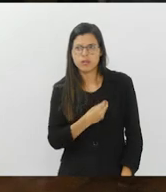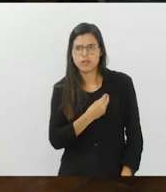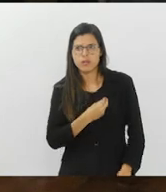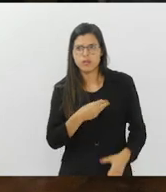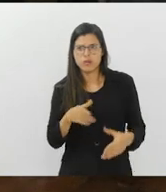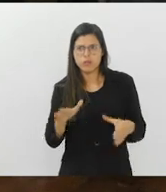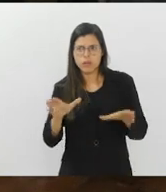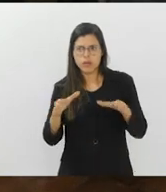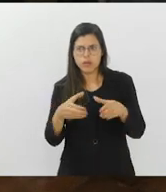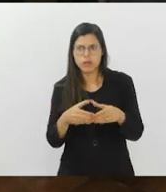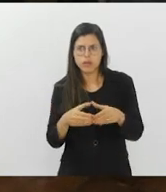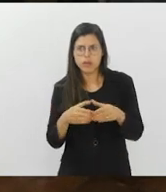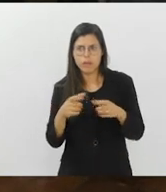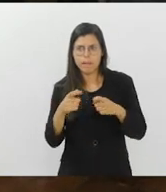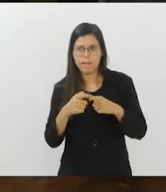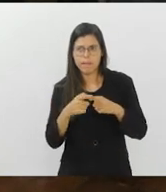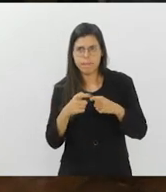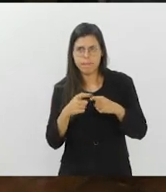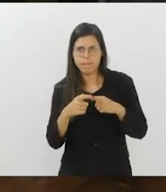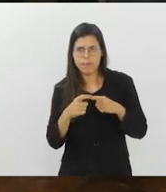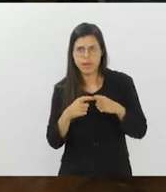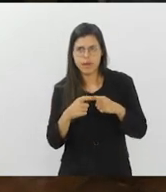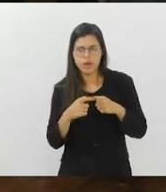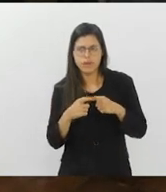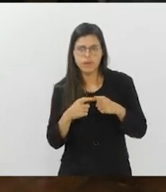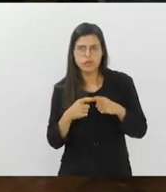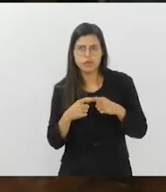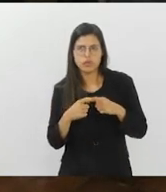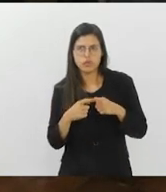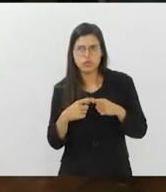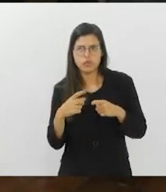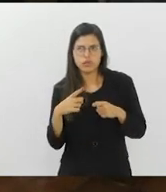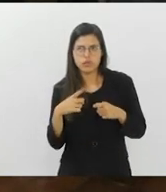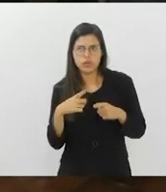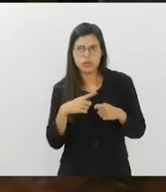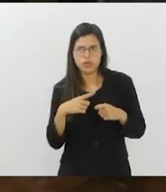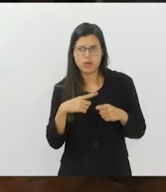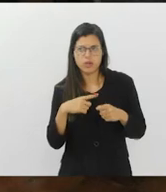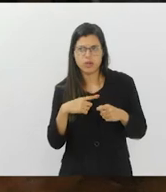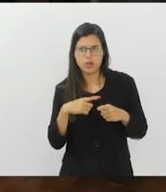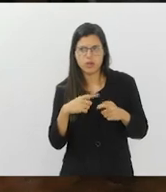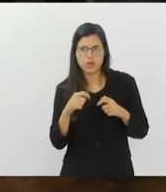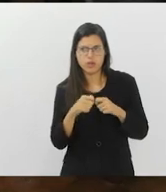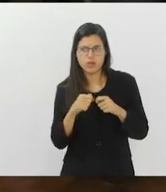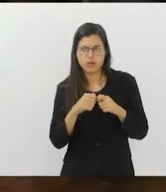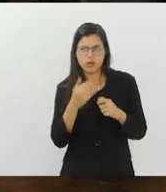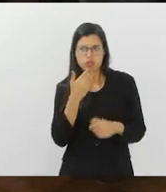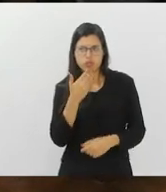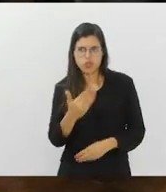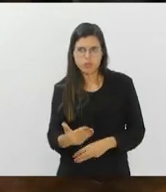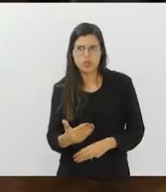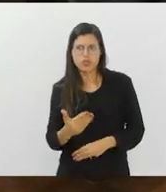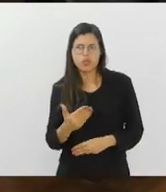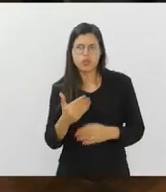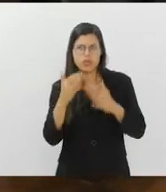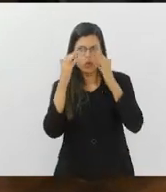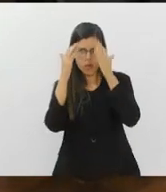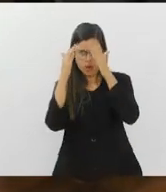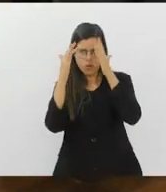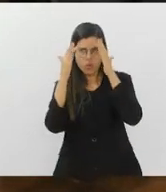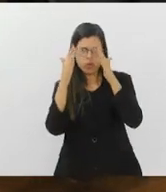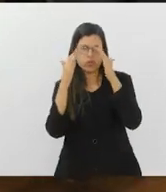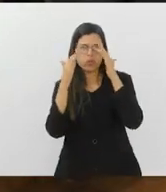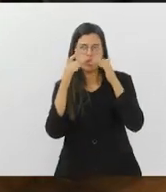médica que despacha lá de dentro as solicitações que a gente dá entrada, certo? O neurologista, ele passa